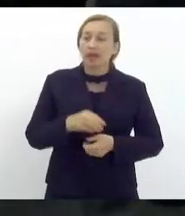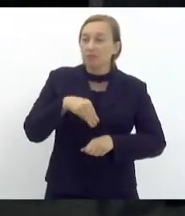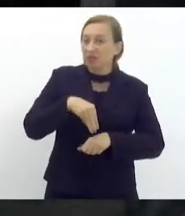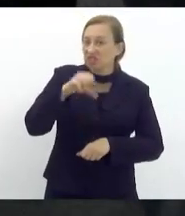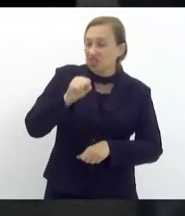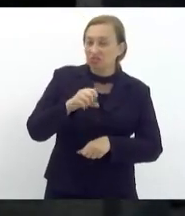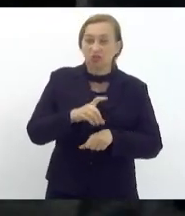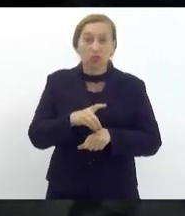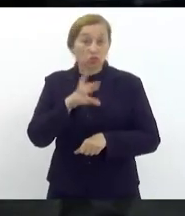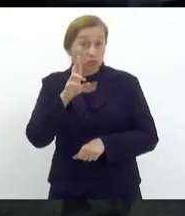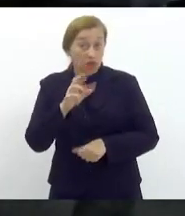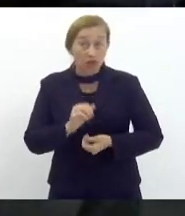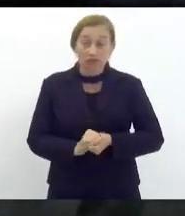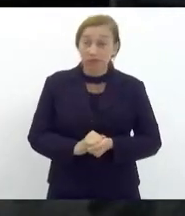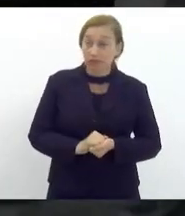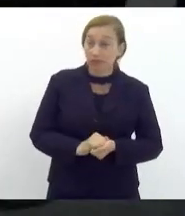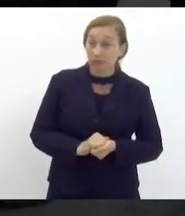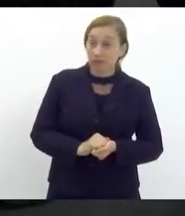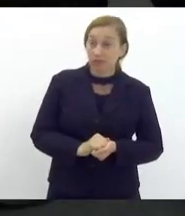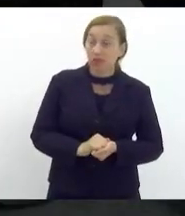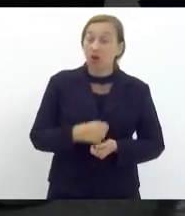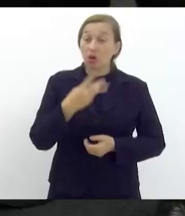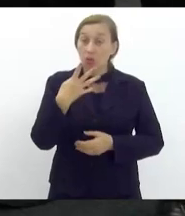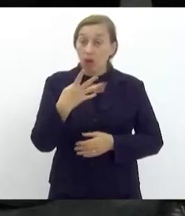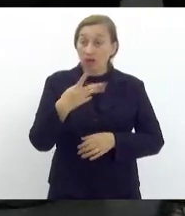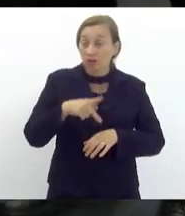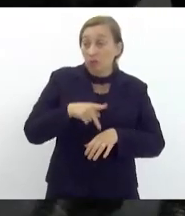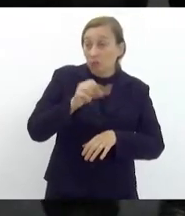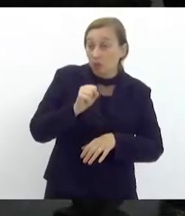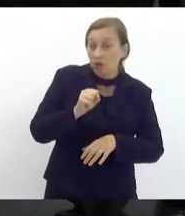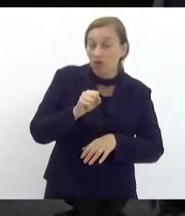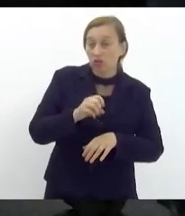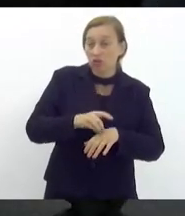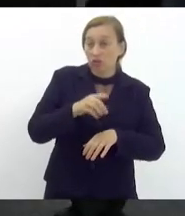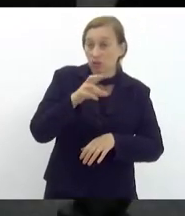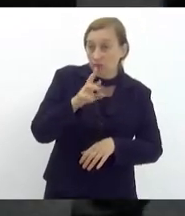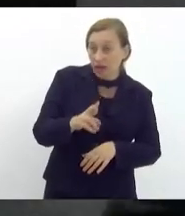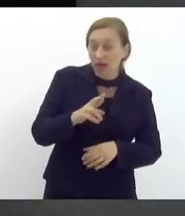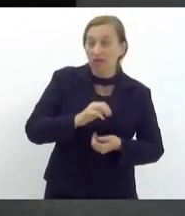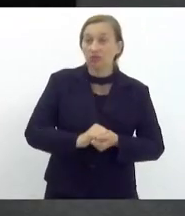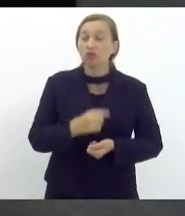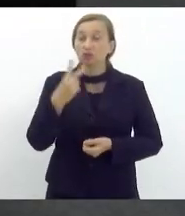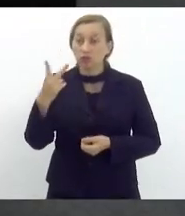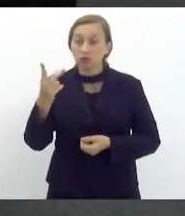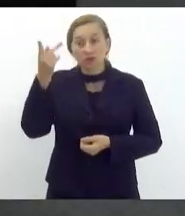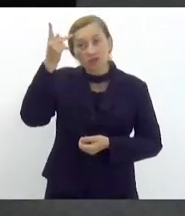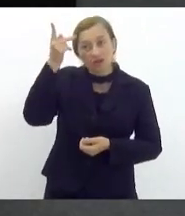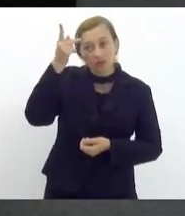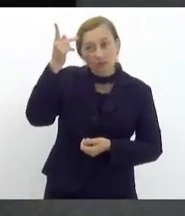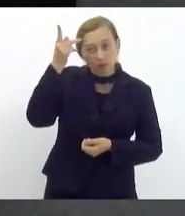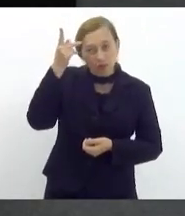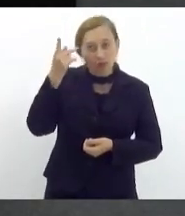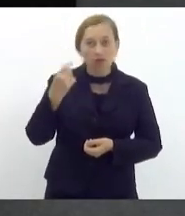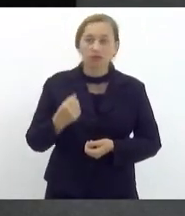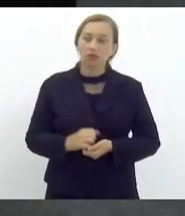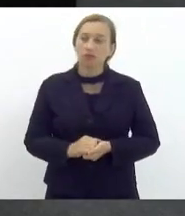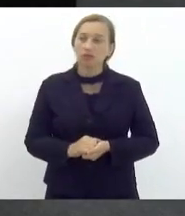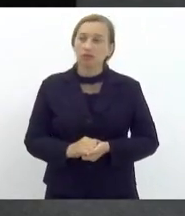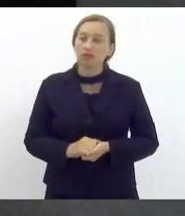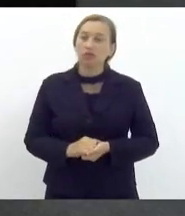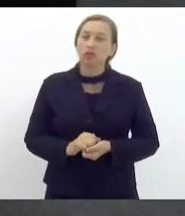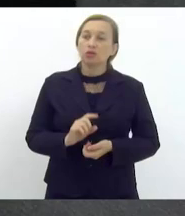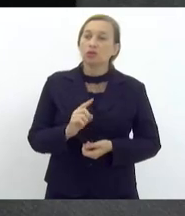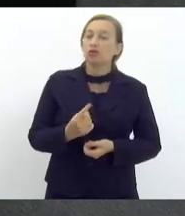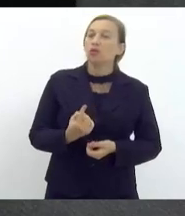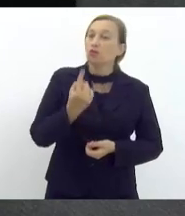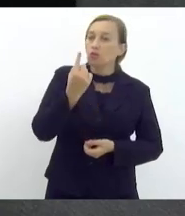doutorado possui quatro pós doutorados dois na Universidade Estadual Paulista ou no Imperial College de Londres